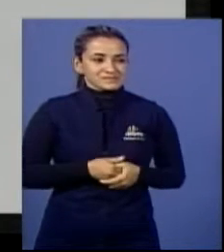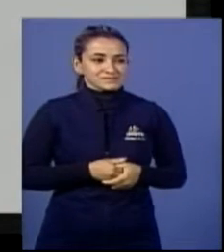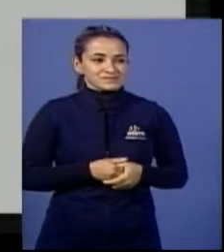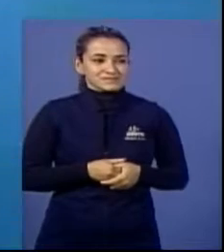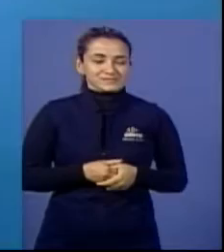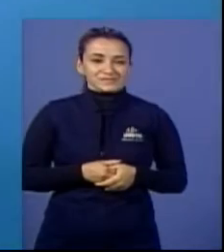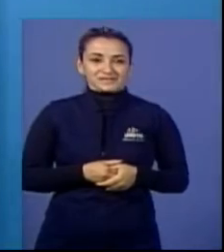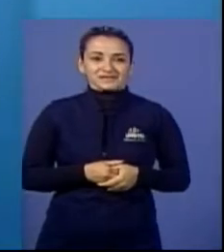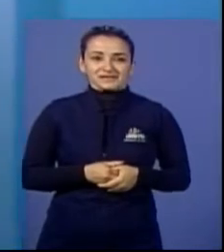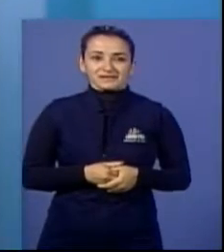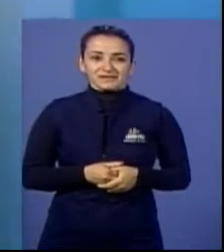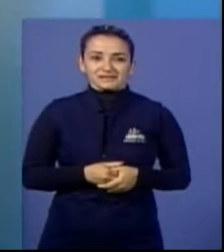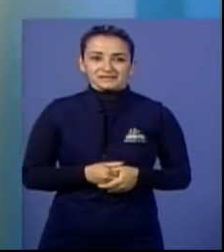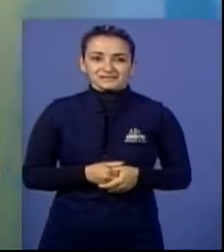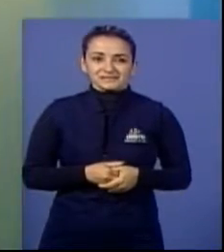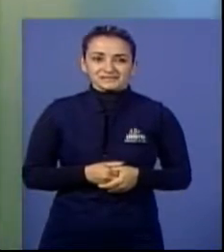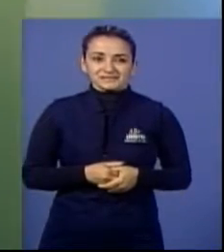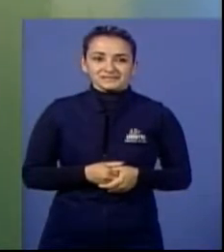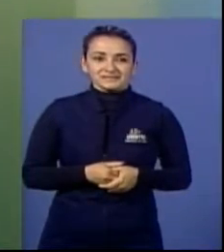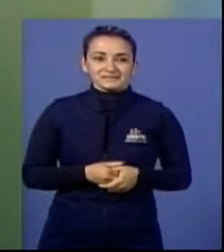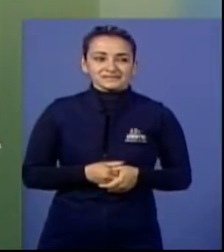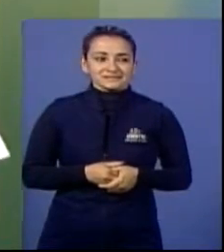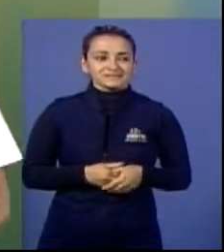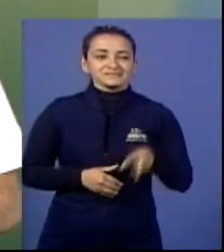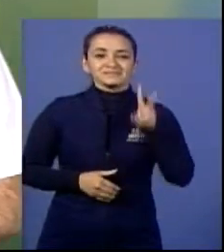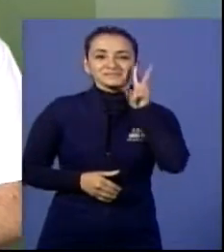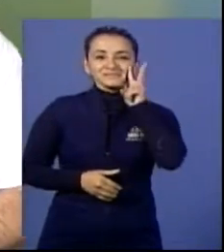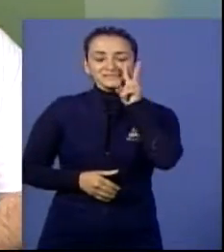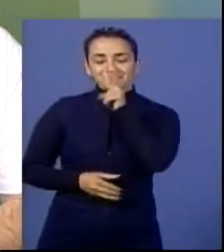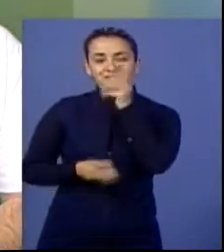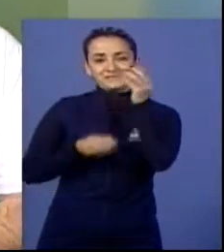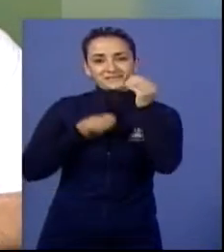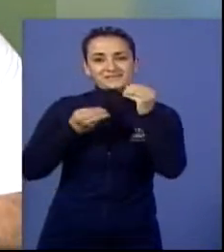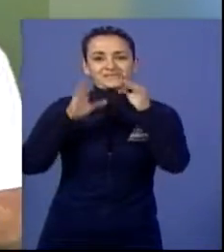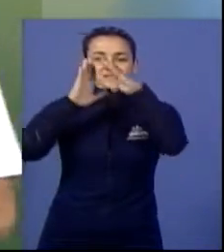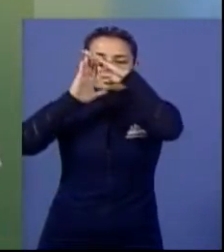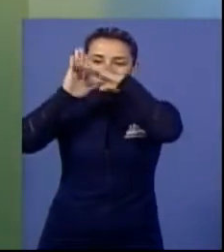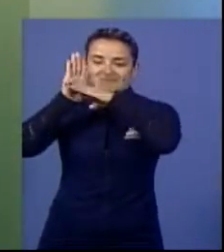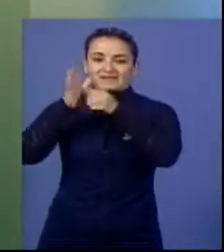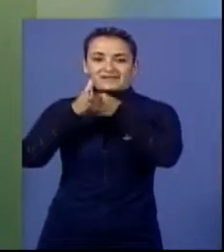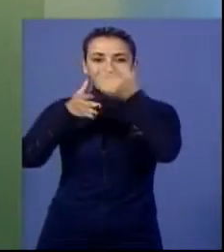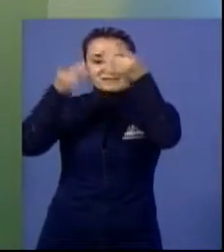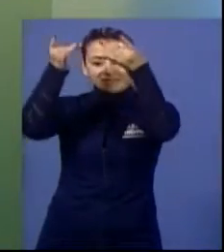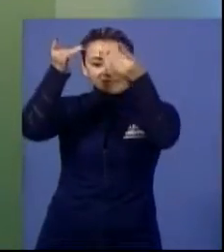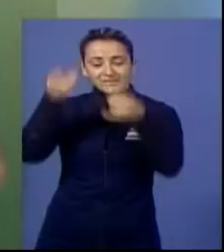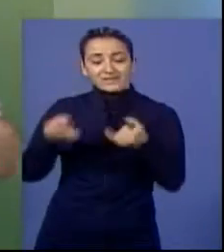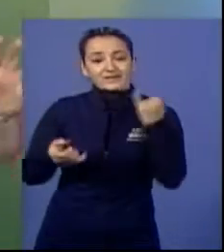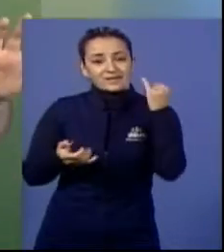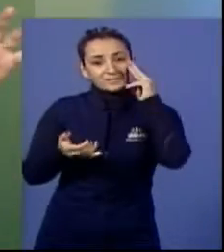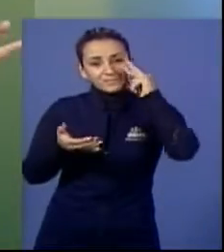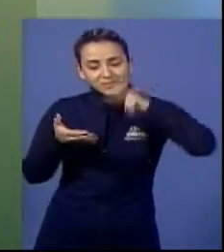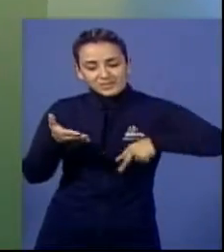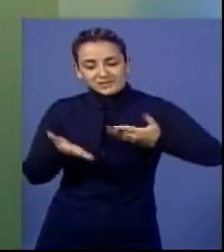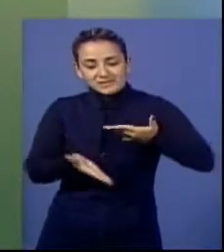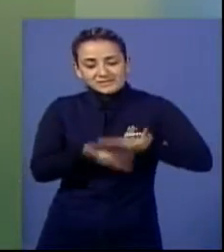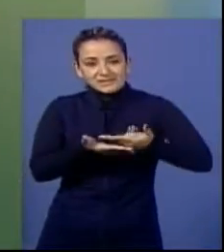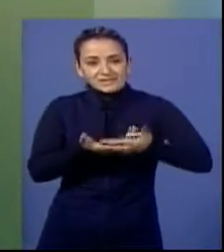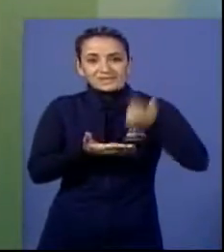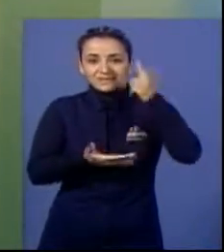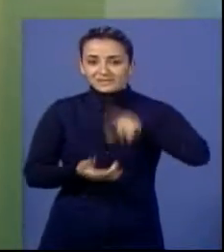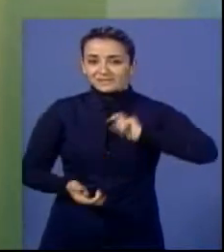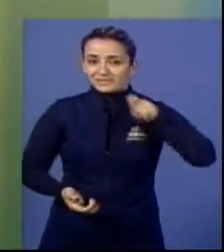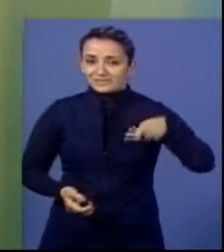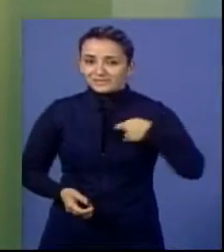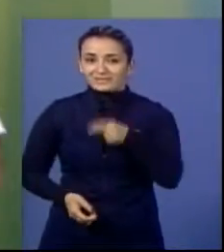dentro das estruturas, existem várias classificações. O que importa? Você dá uma revisada nessas classificações. Então, você viu ali que... Não